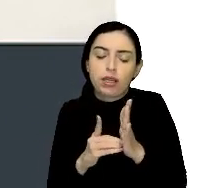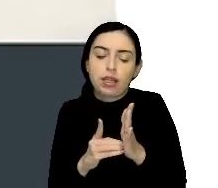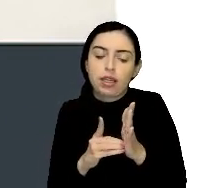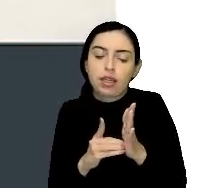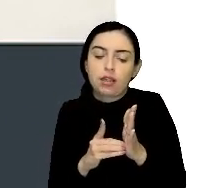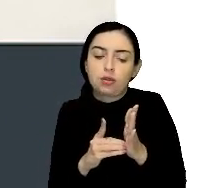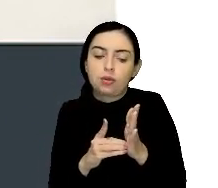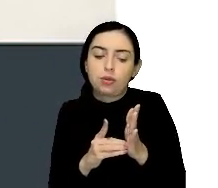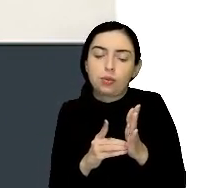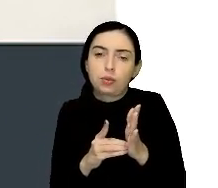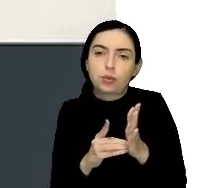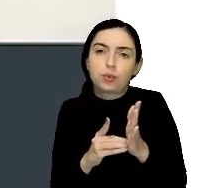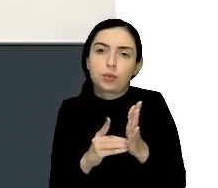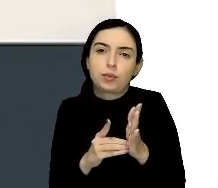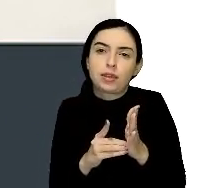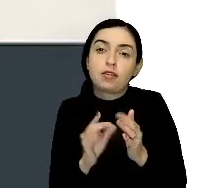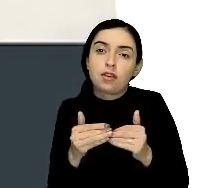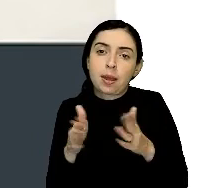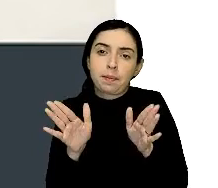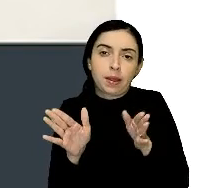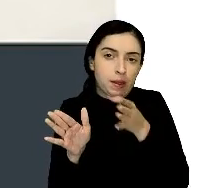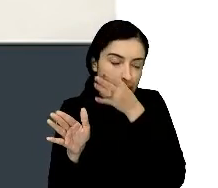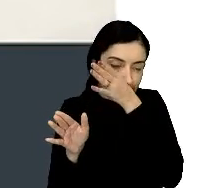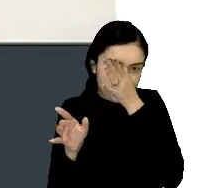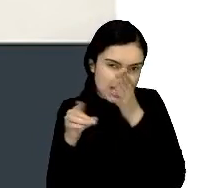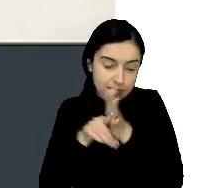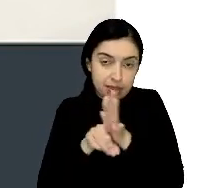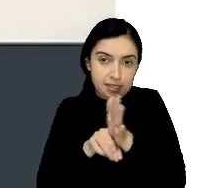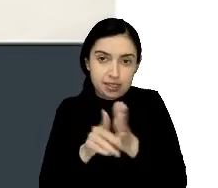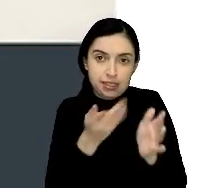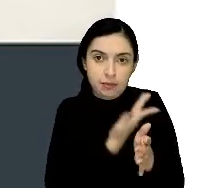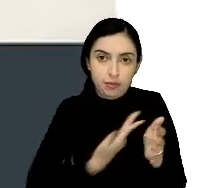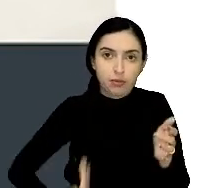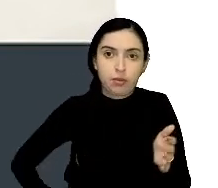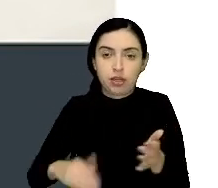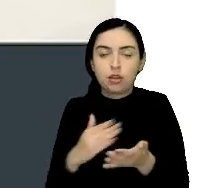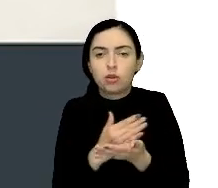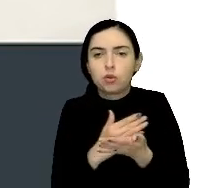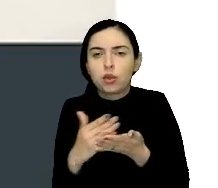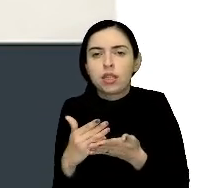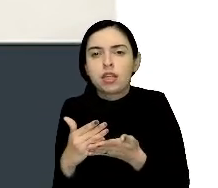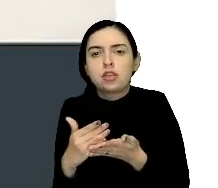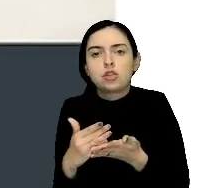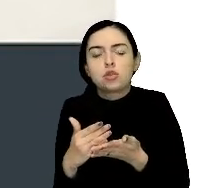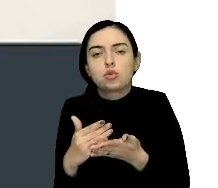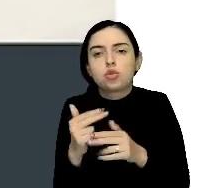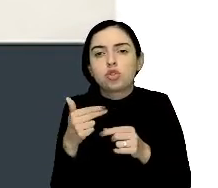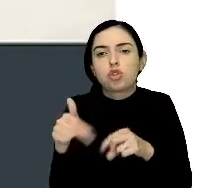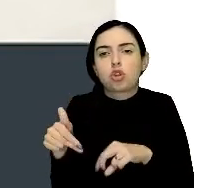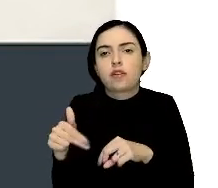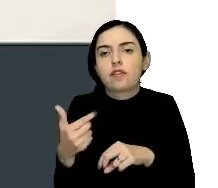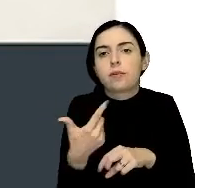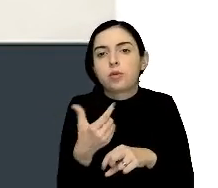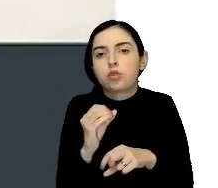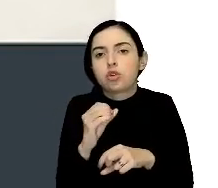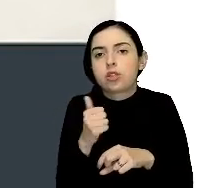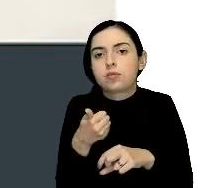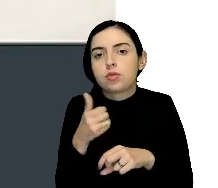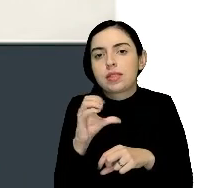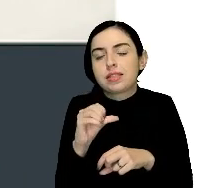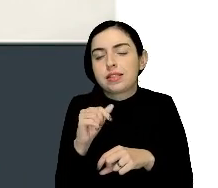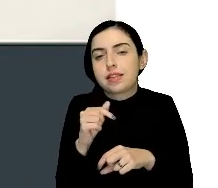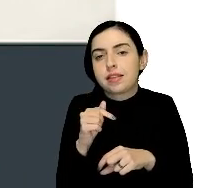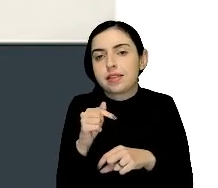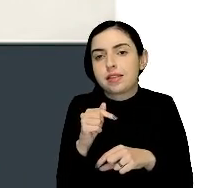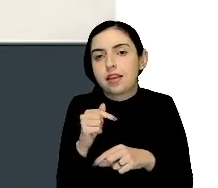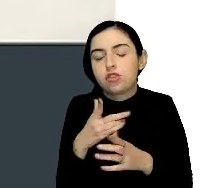decreto foi aberto para consulta pública no começo de novembro de 2017, e essa consulta